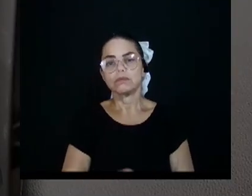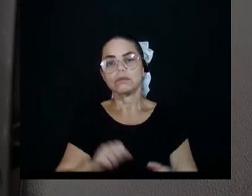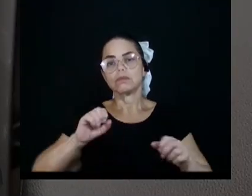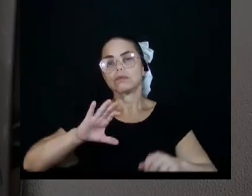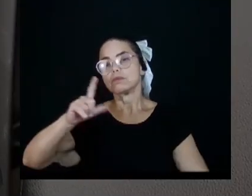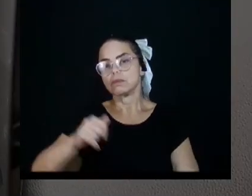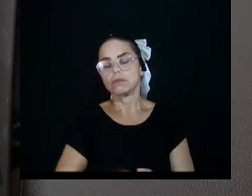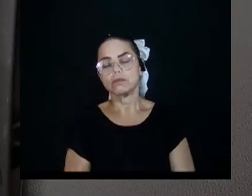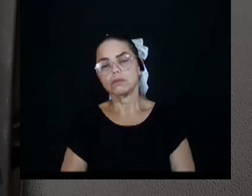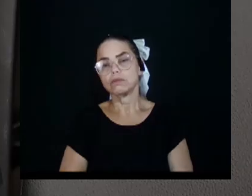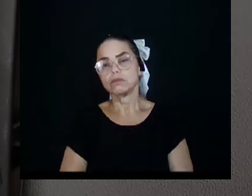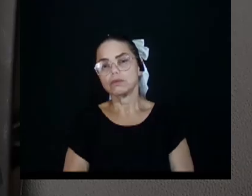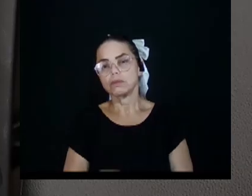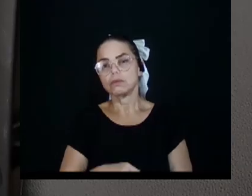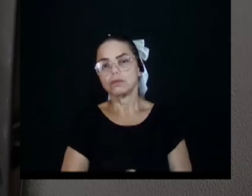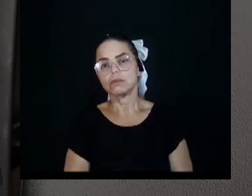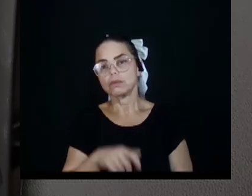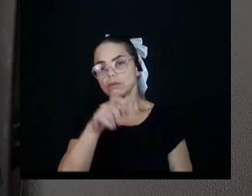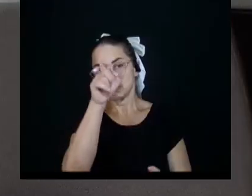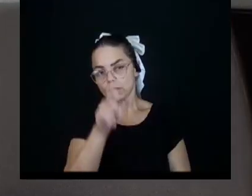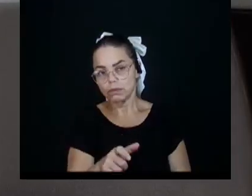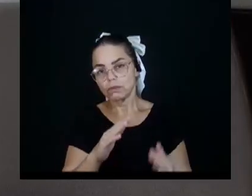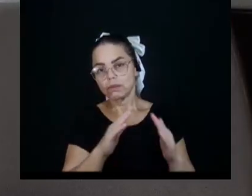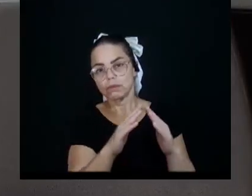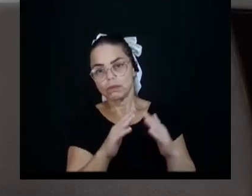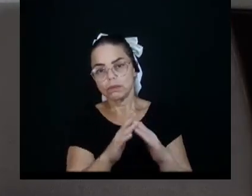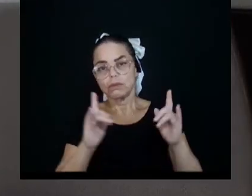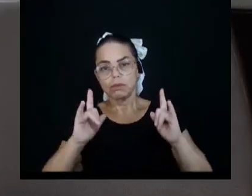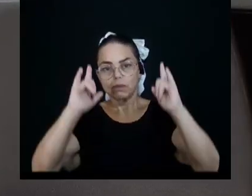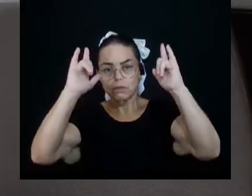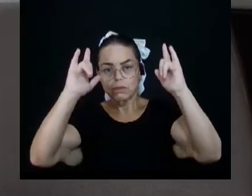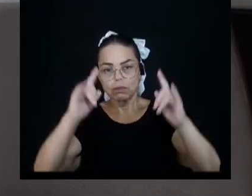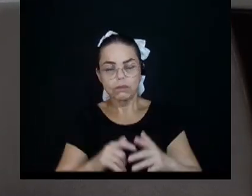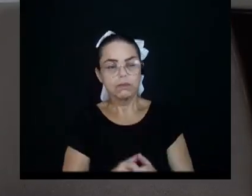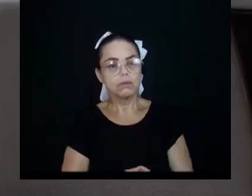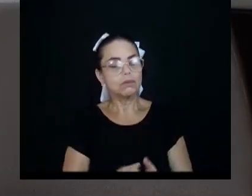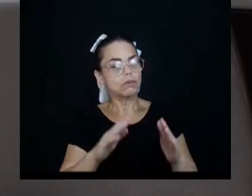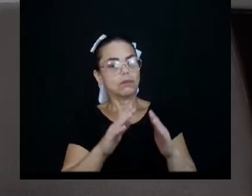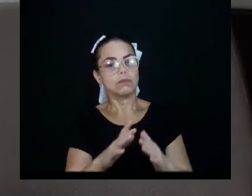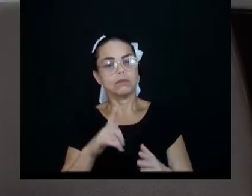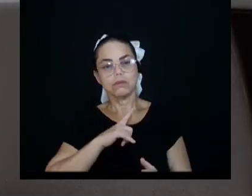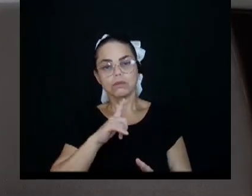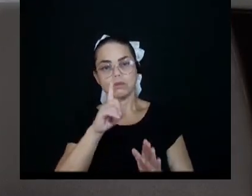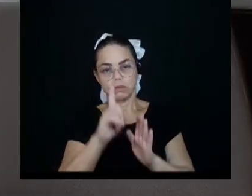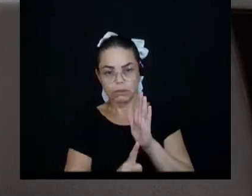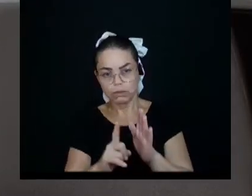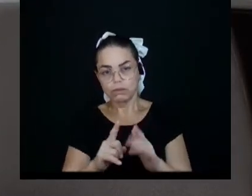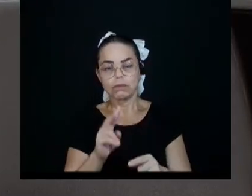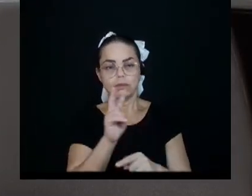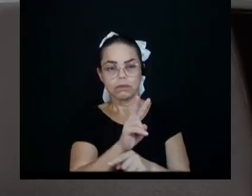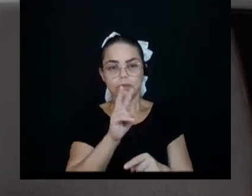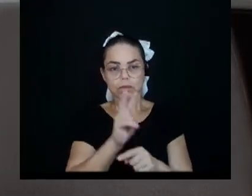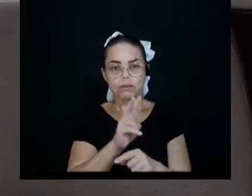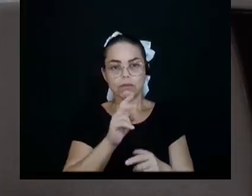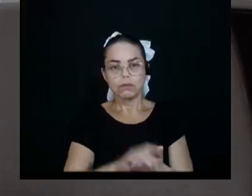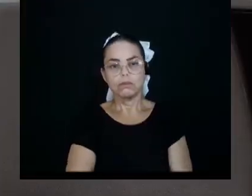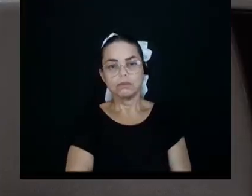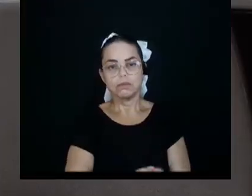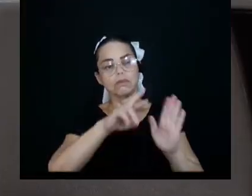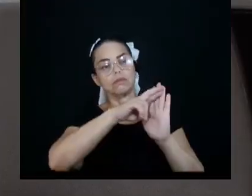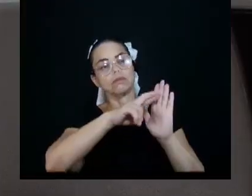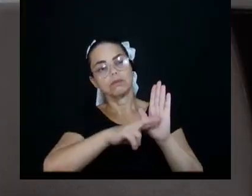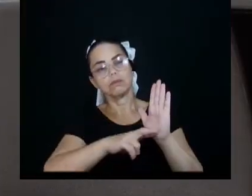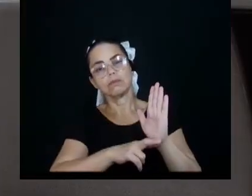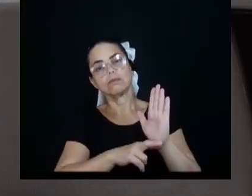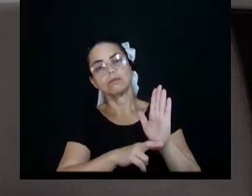o cidadão, por exemplo, que mora num condomínio, ele tem o direito, mas Porque claro que tem uma existem também as regra, regras sim. do